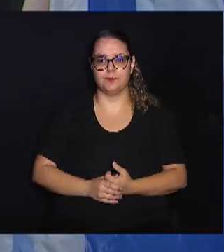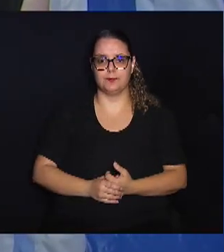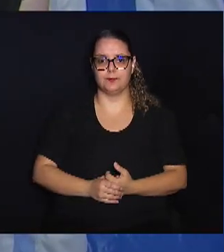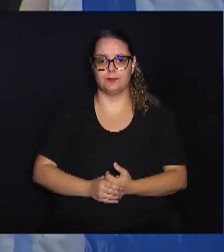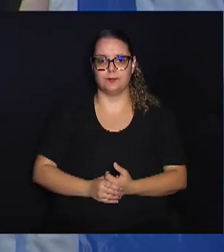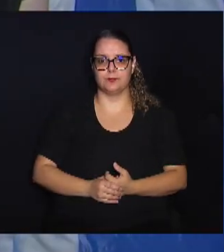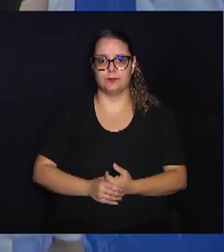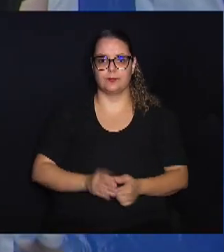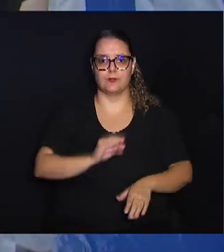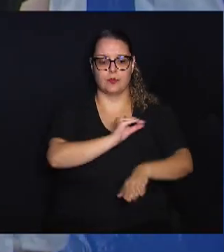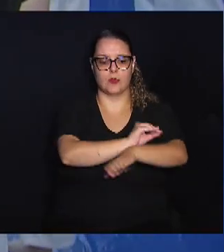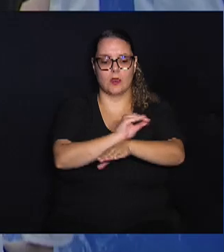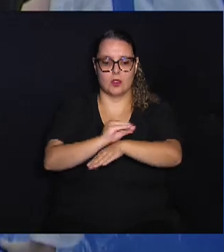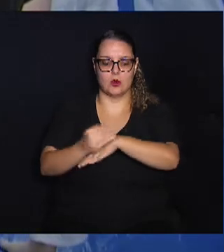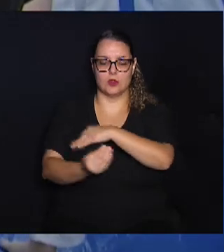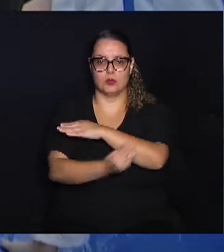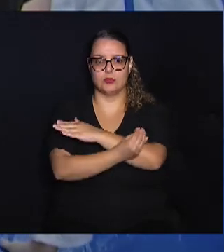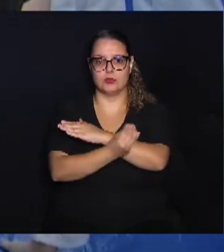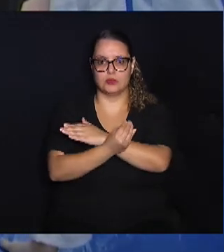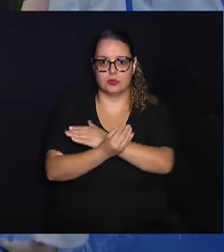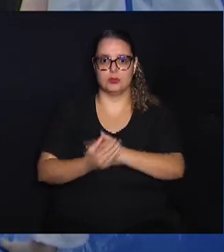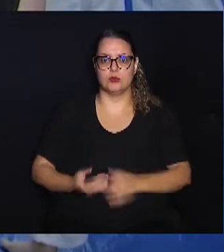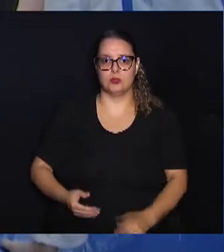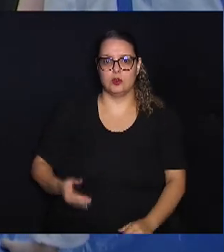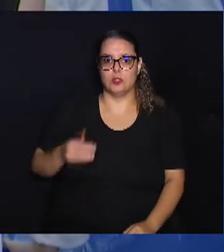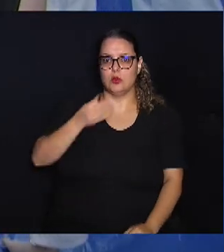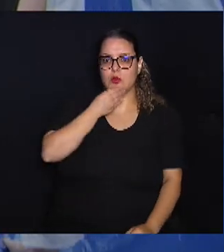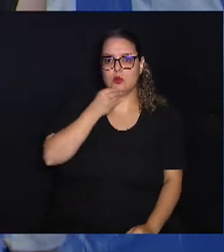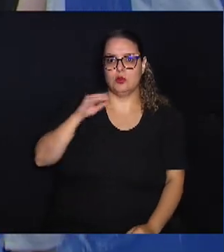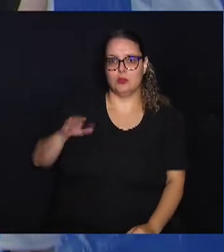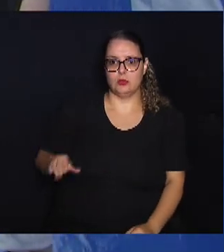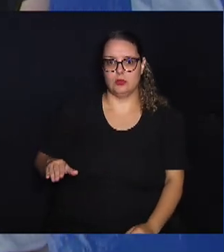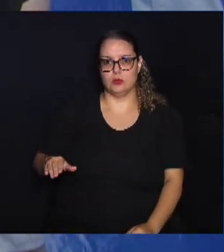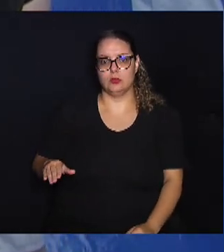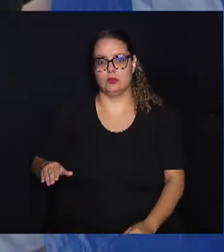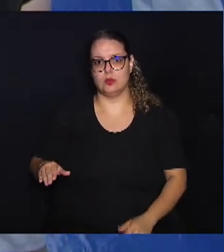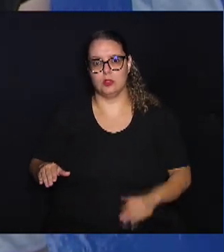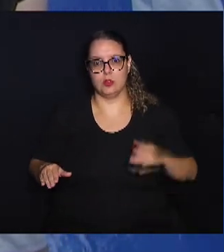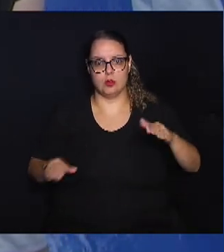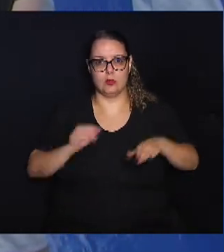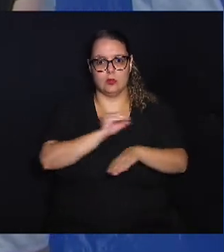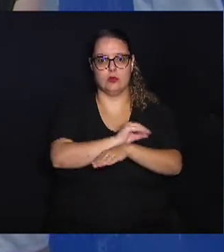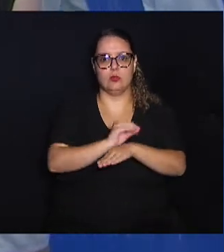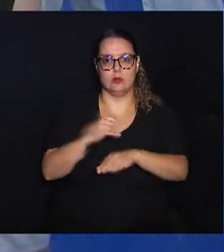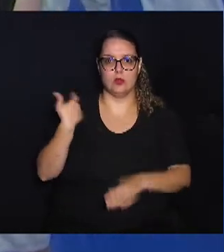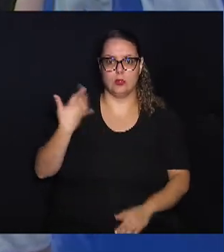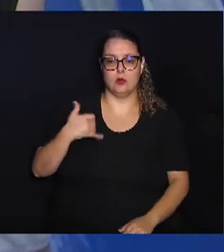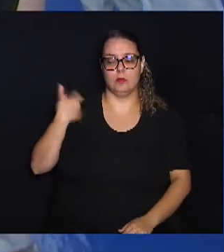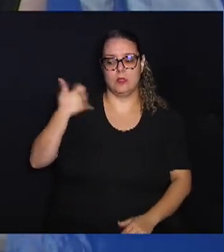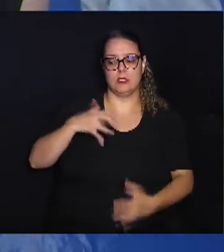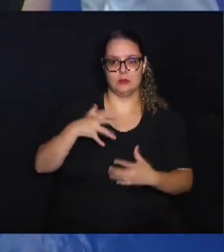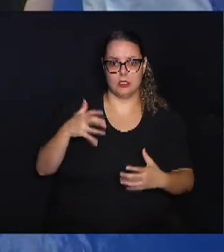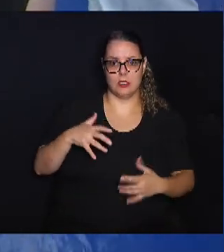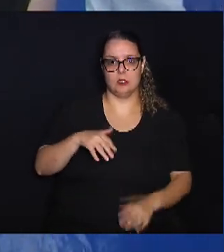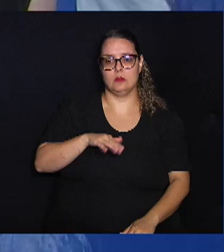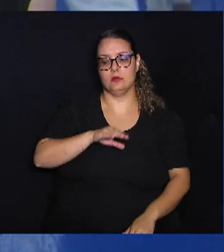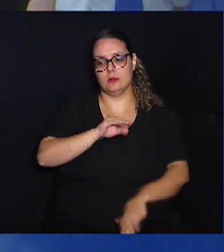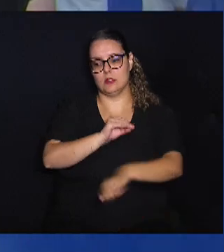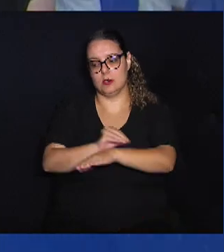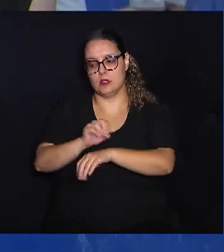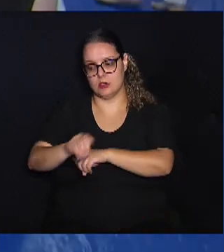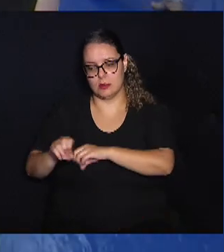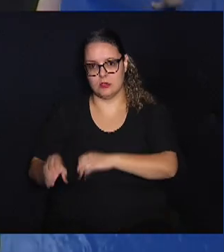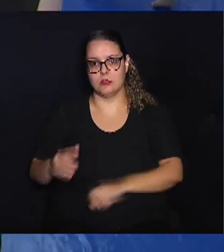a cuidar um do outro. O mais novo sempre está cuidando do mais velho, o mais velho está sempre ensinando o mais novo. E a luta